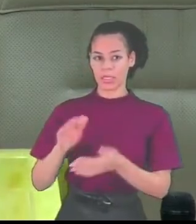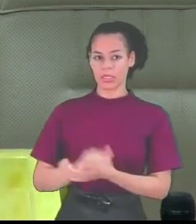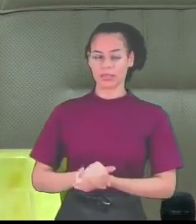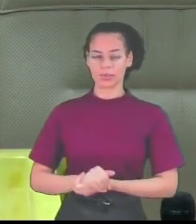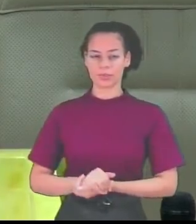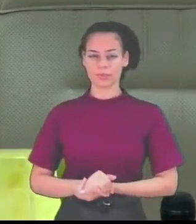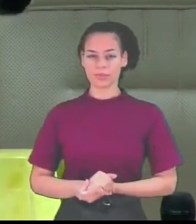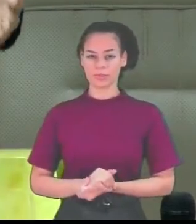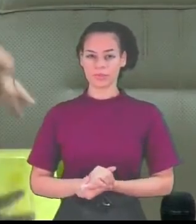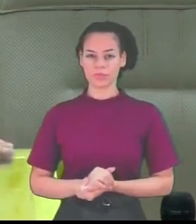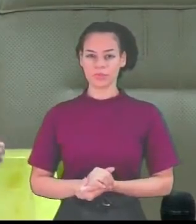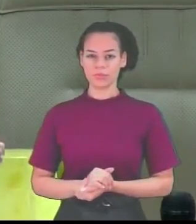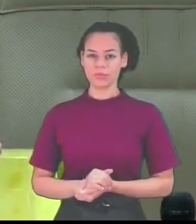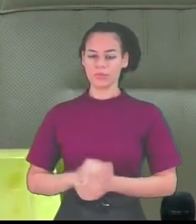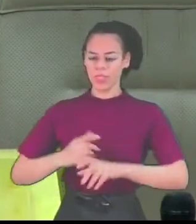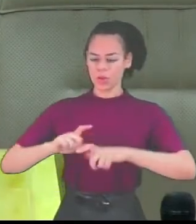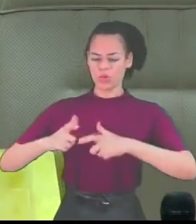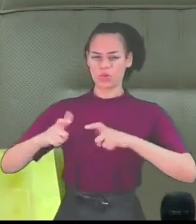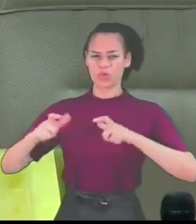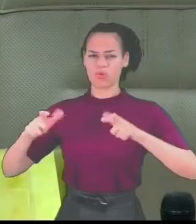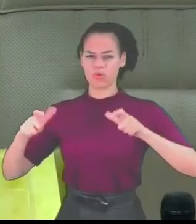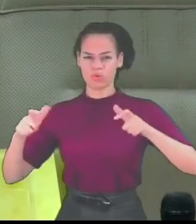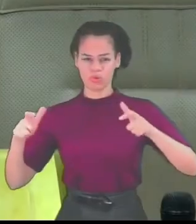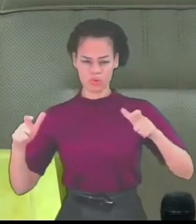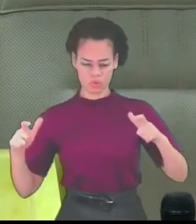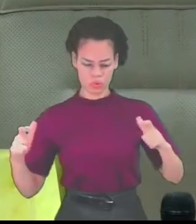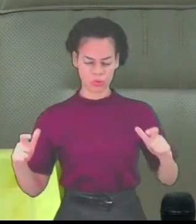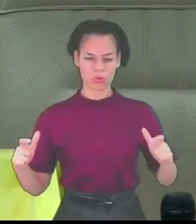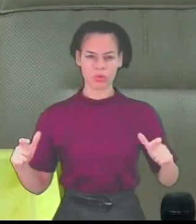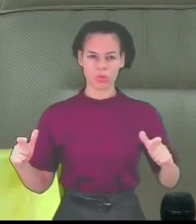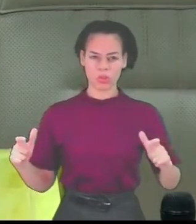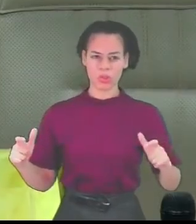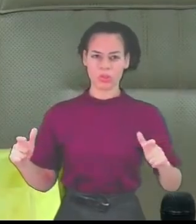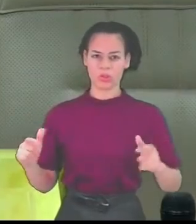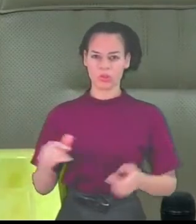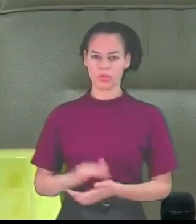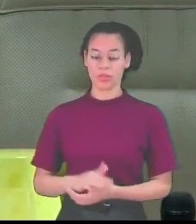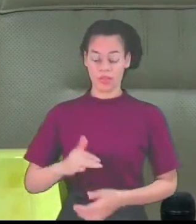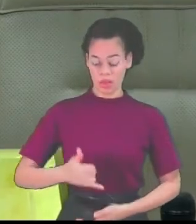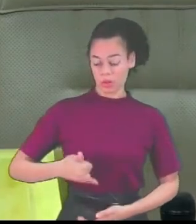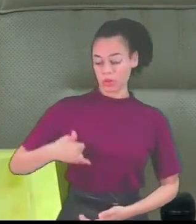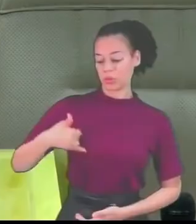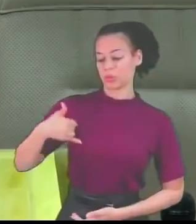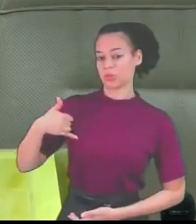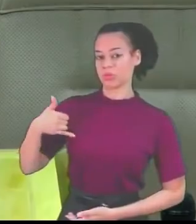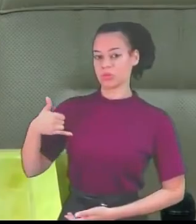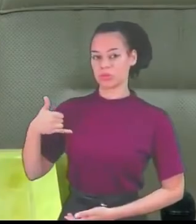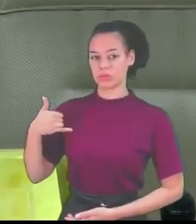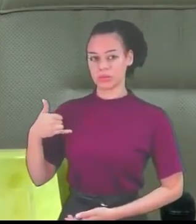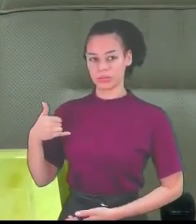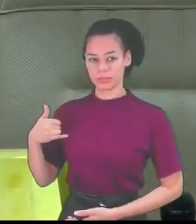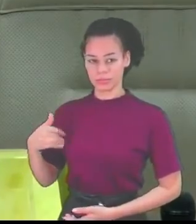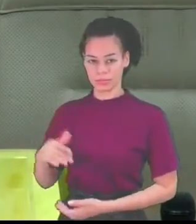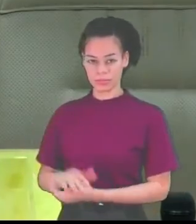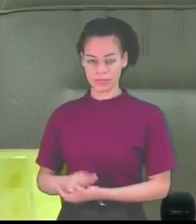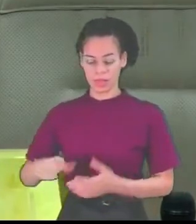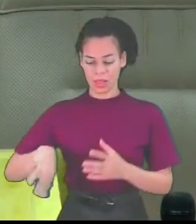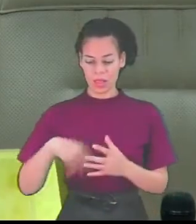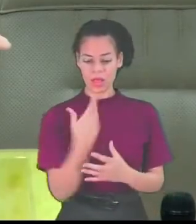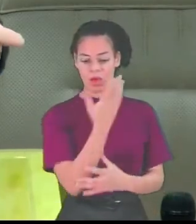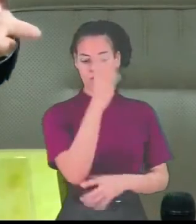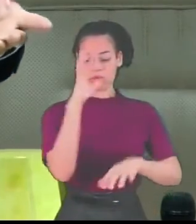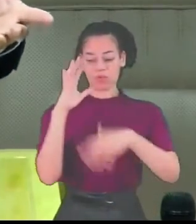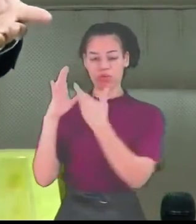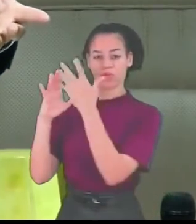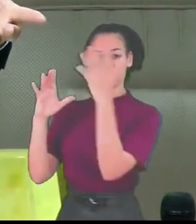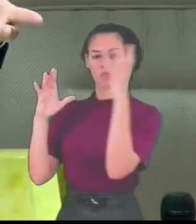produziu Por demais e ele vai se arrazoava consigo mesmo Vou Colher muita coisa